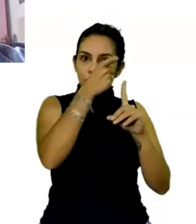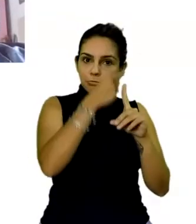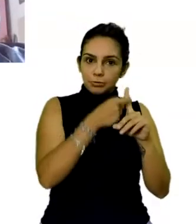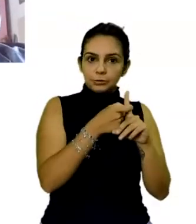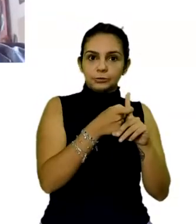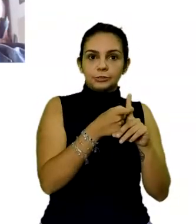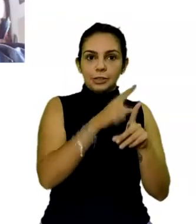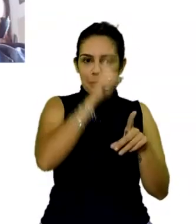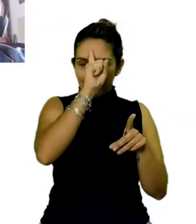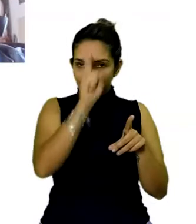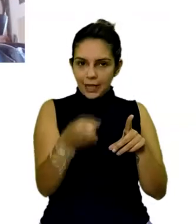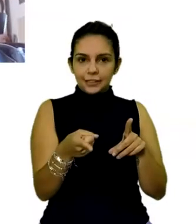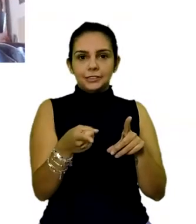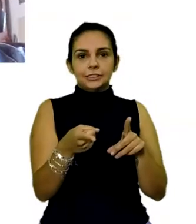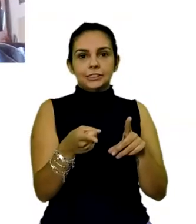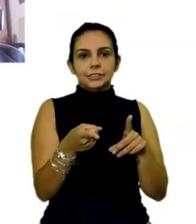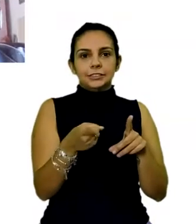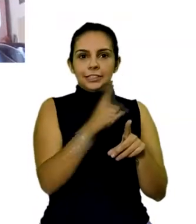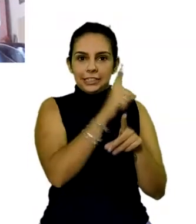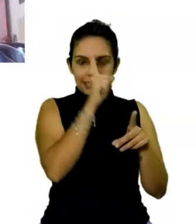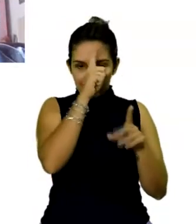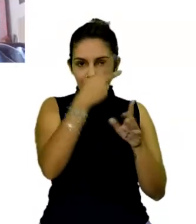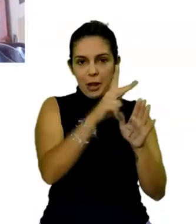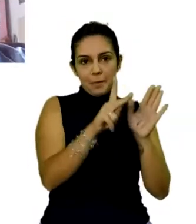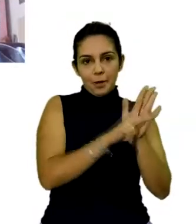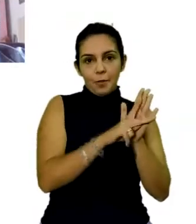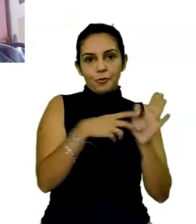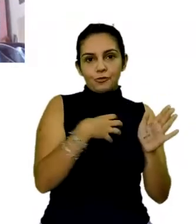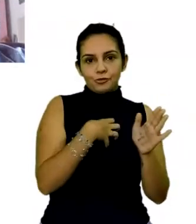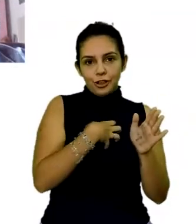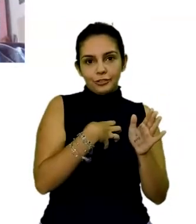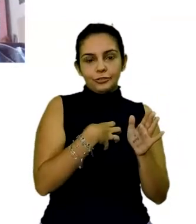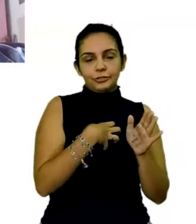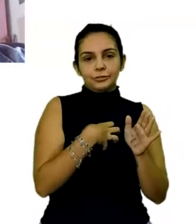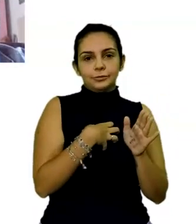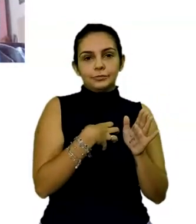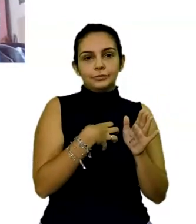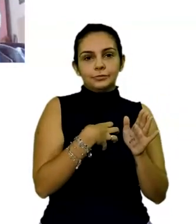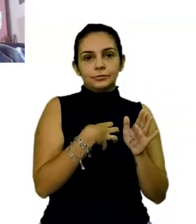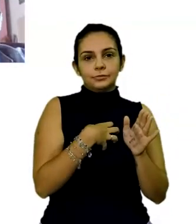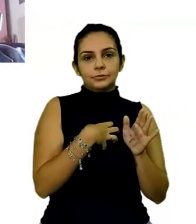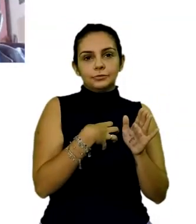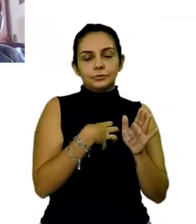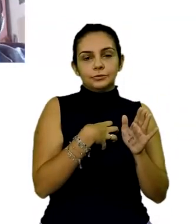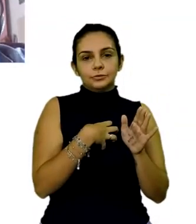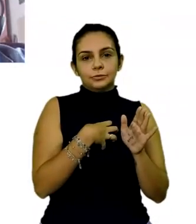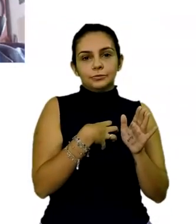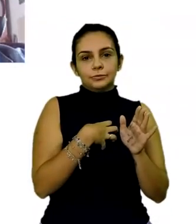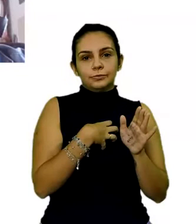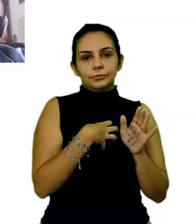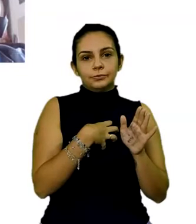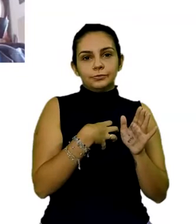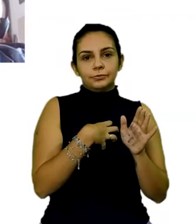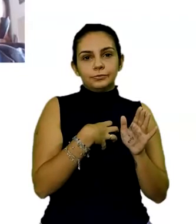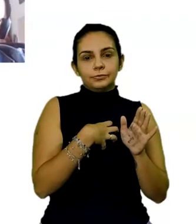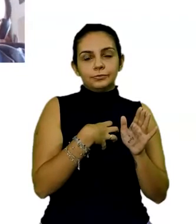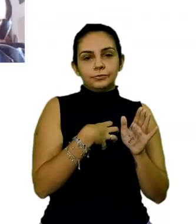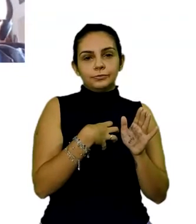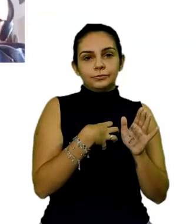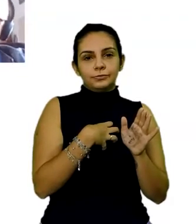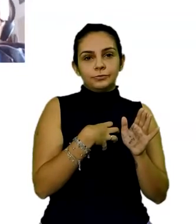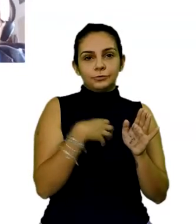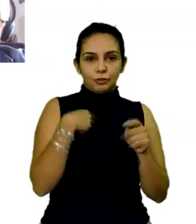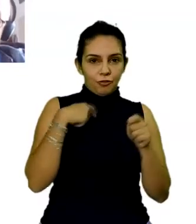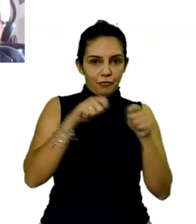personagem, ele manda no autor. Ele cria sua personalidade e manda no autor. Eu sou assim, eu